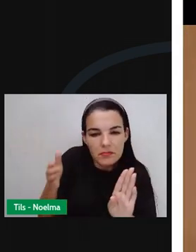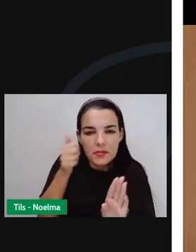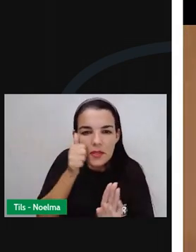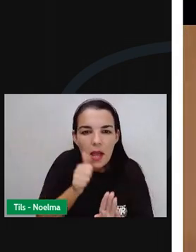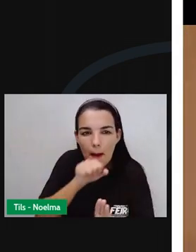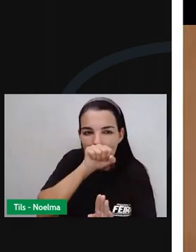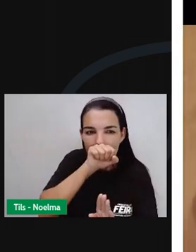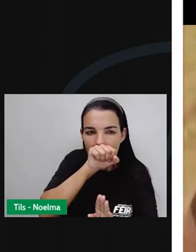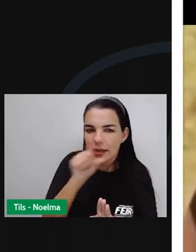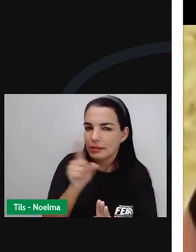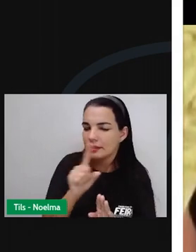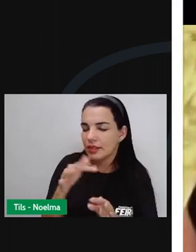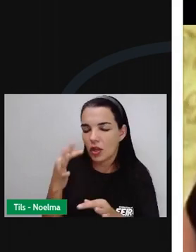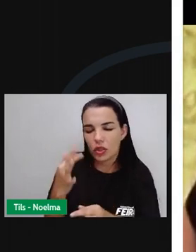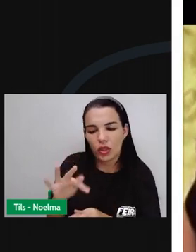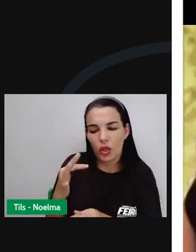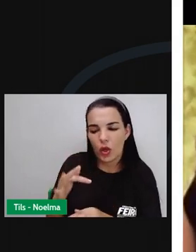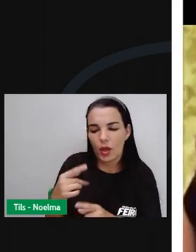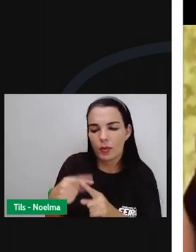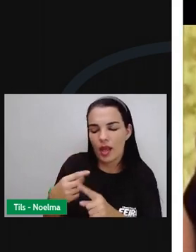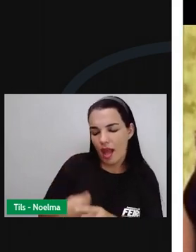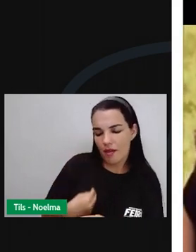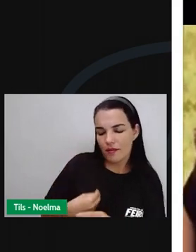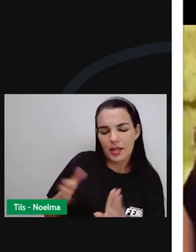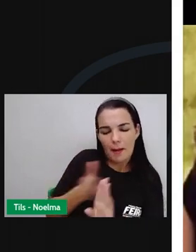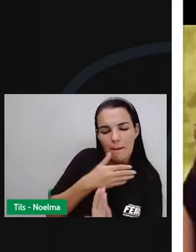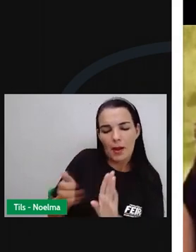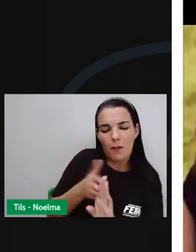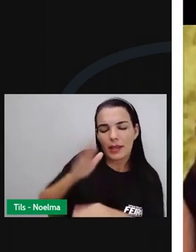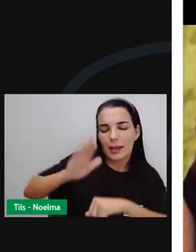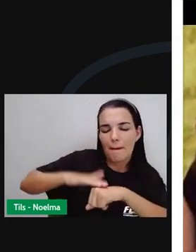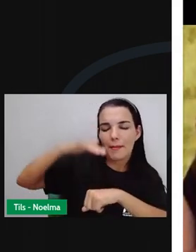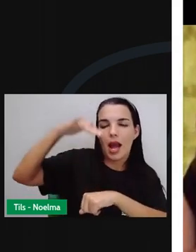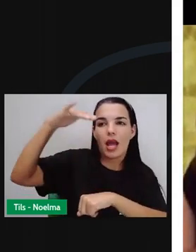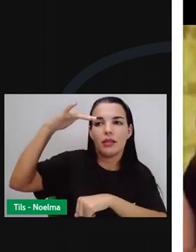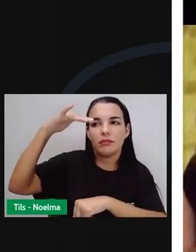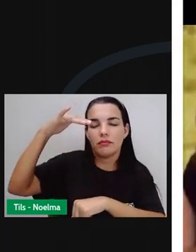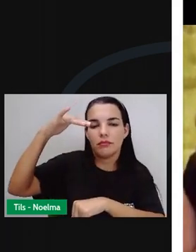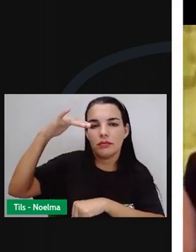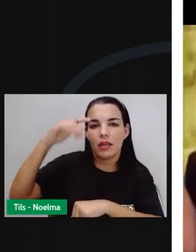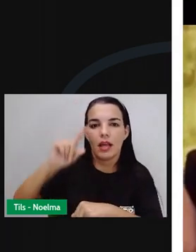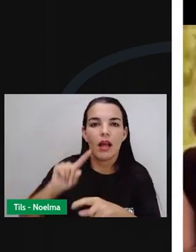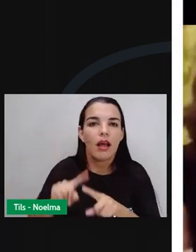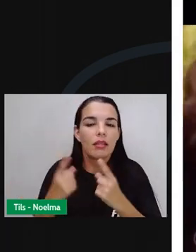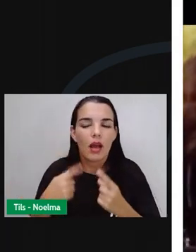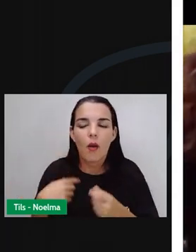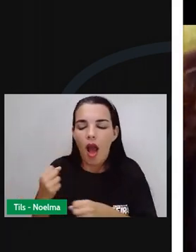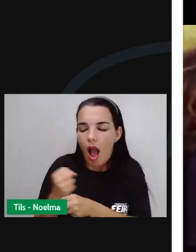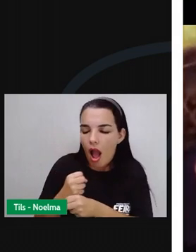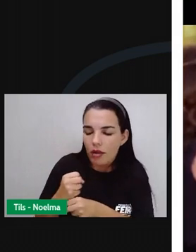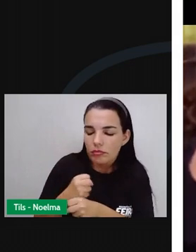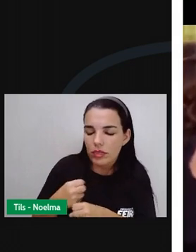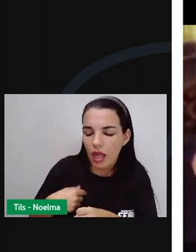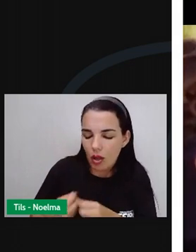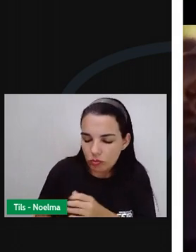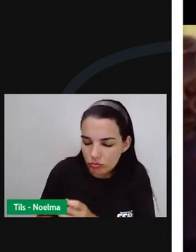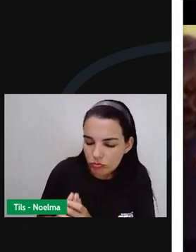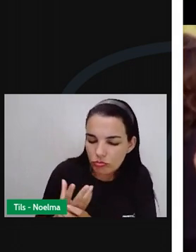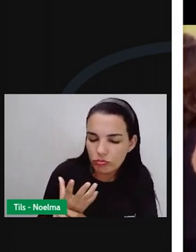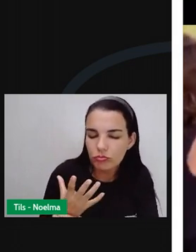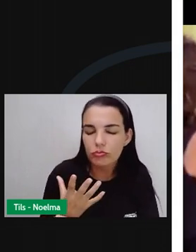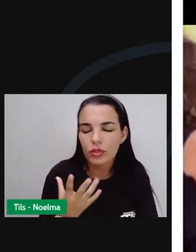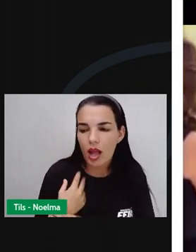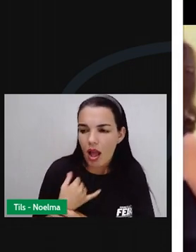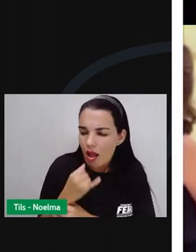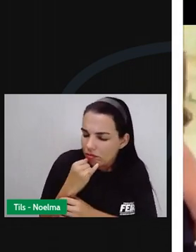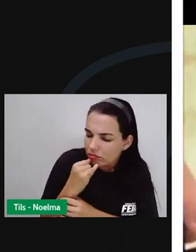metade das palmadas que a vida dá na gente. E pra esse ano, eu construí outro mote que